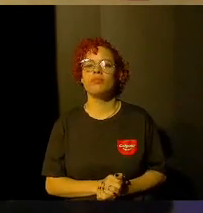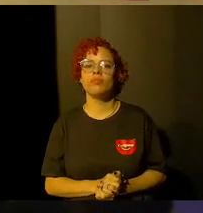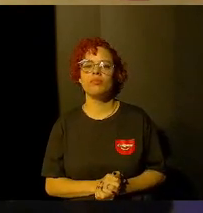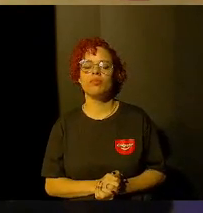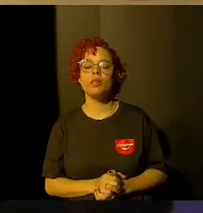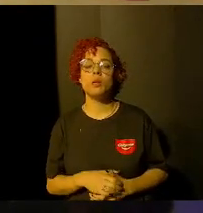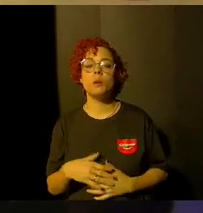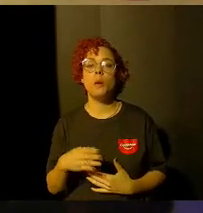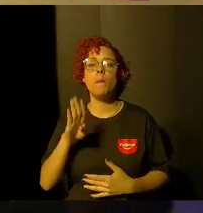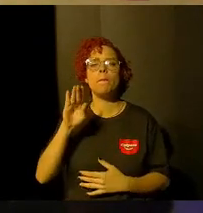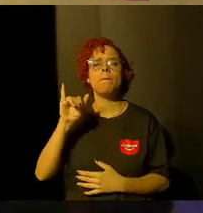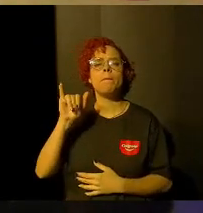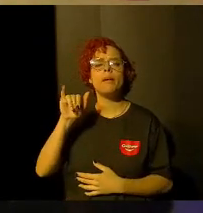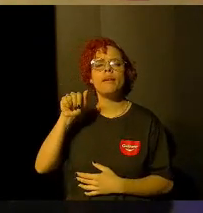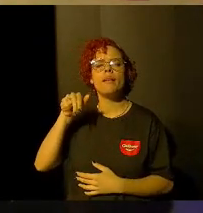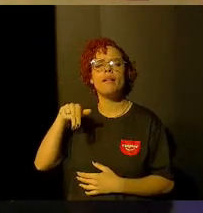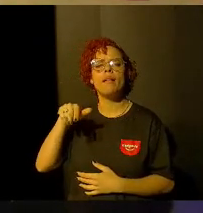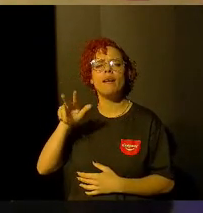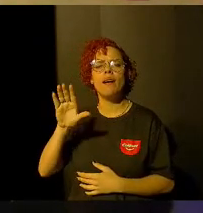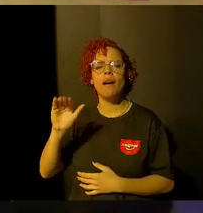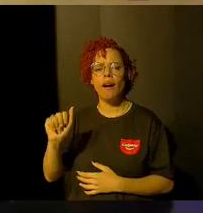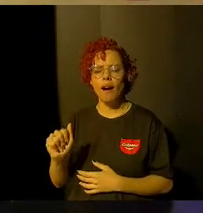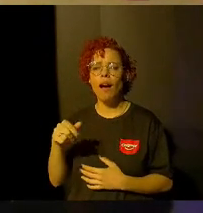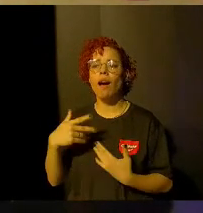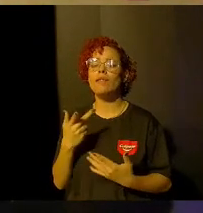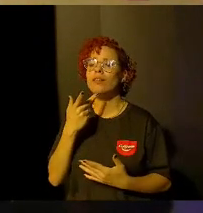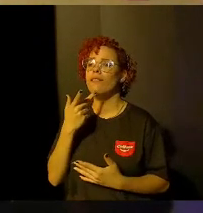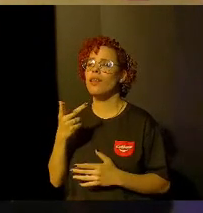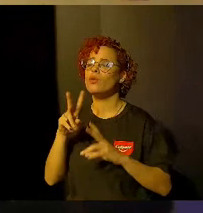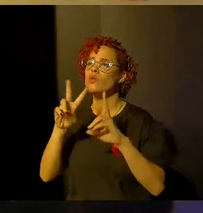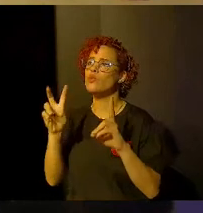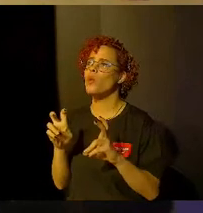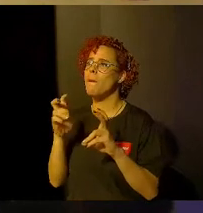Bianca você tá falando sobre essa questão é